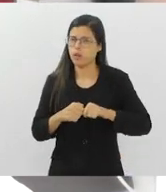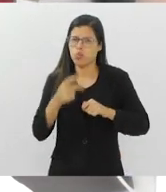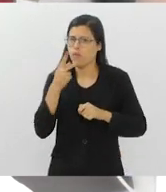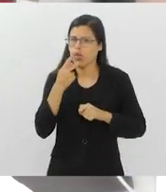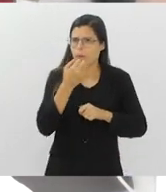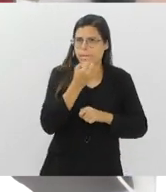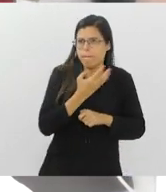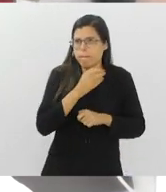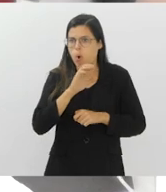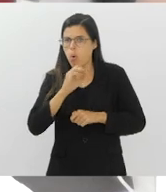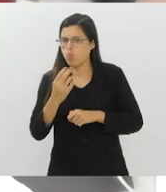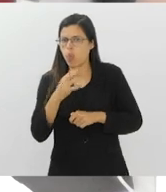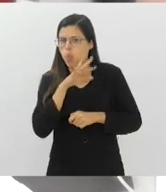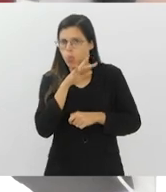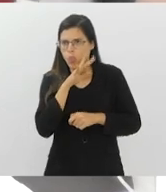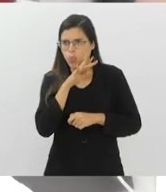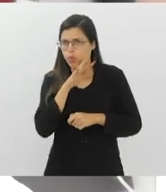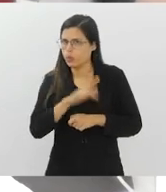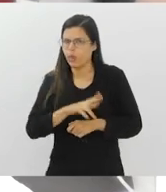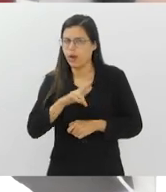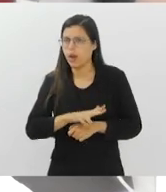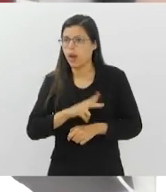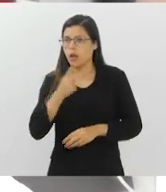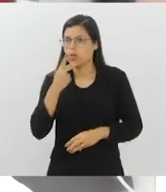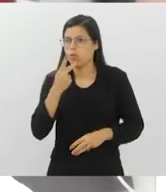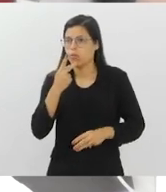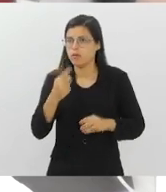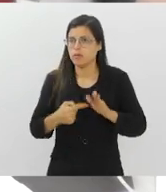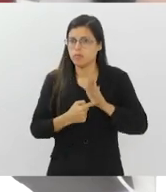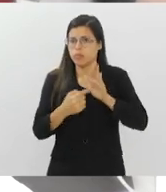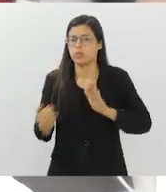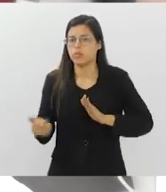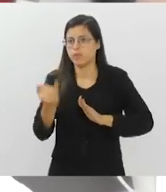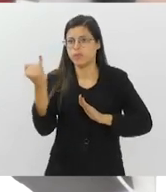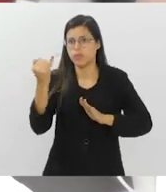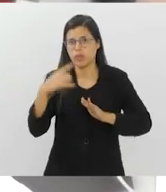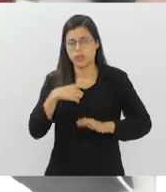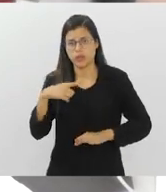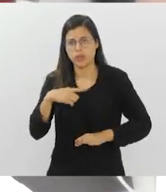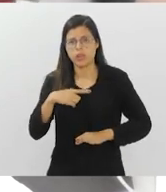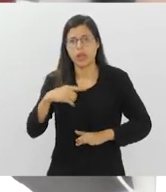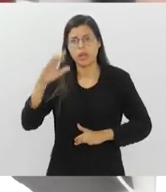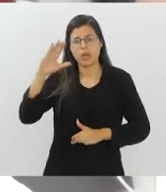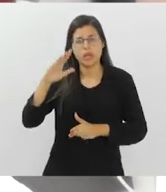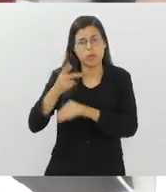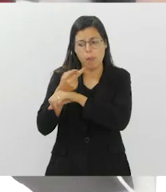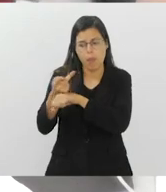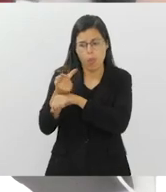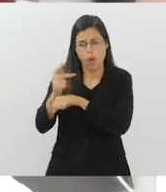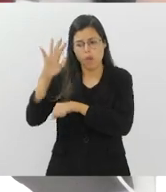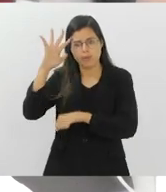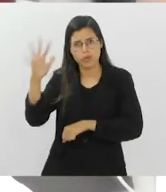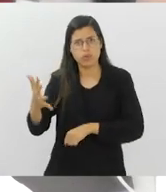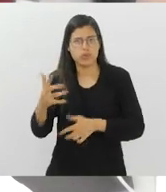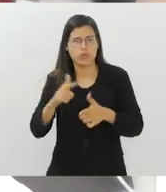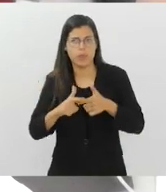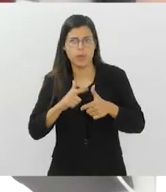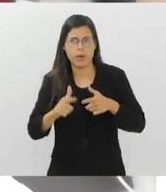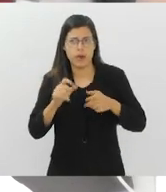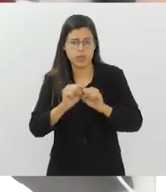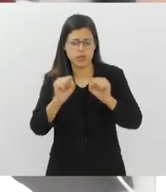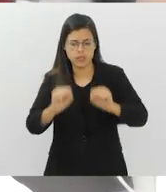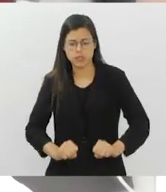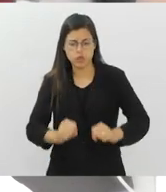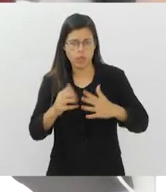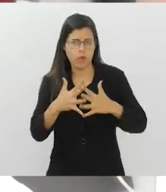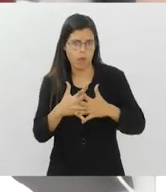agora, não é isso. Estou dizendo da importância que se tem em achar uma solução para esse sistema tão